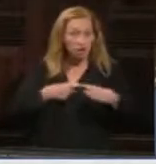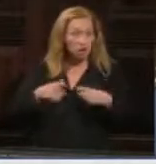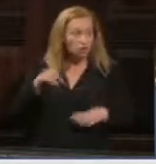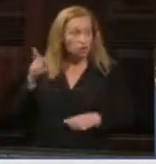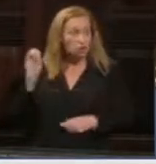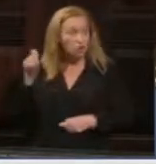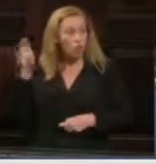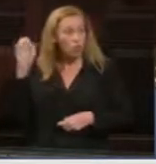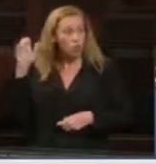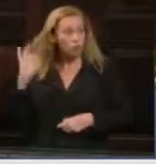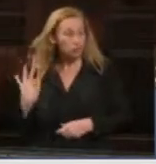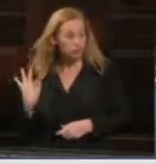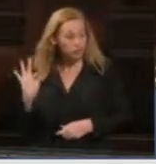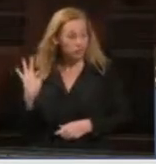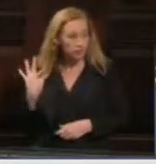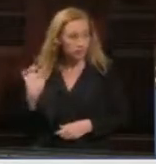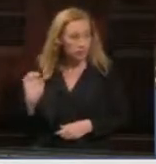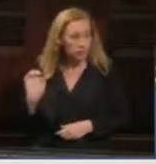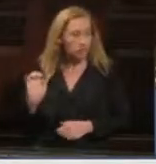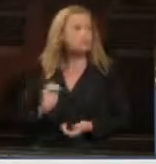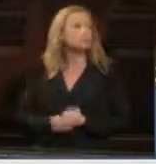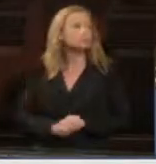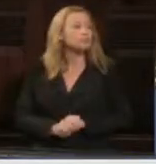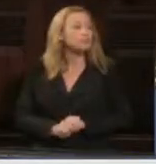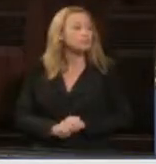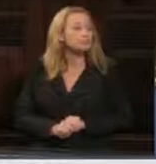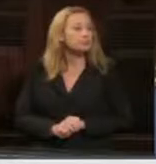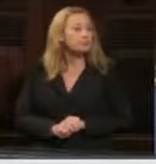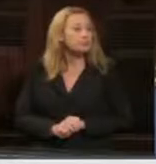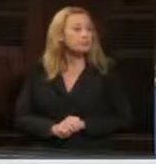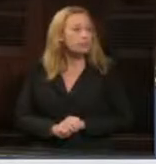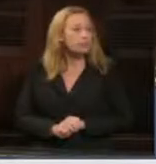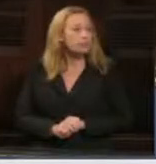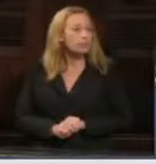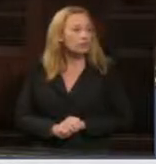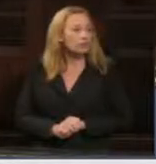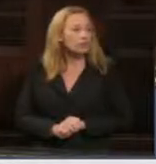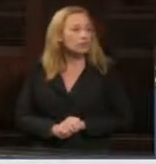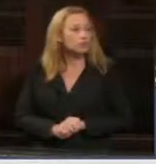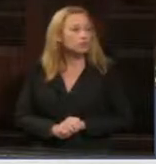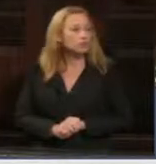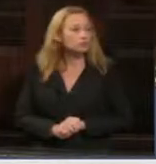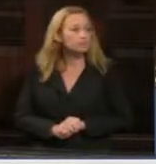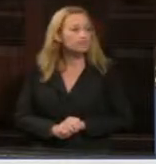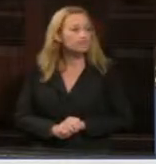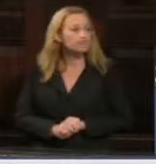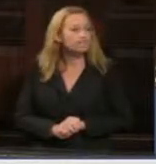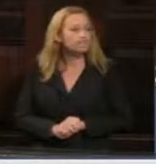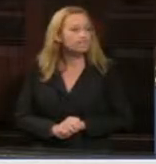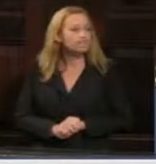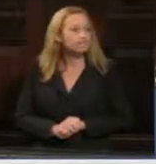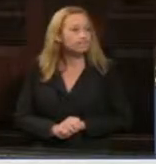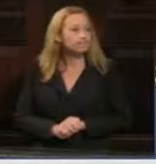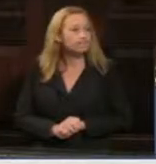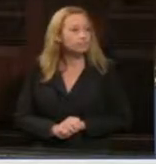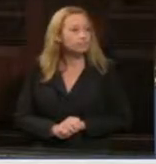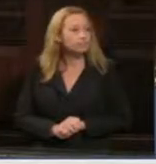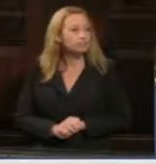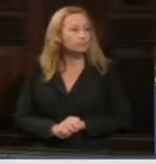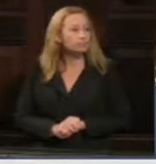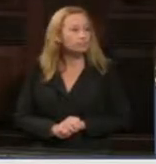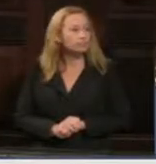deflagrada pelos estados unidos tinha vencido a guerra do golfo e arrasado com o haiti é aquilo representou